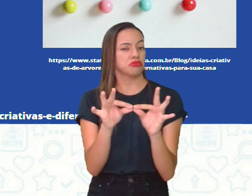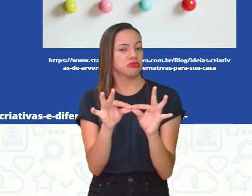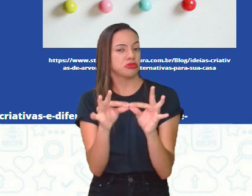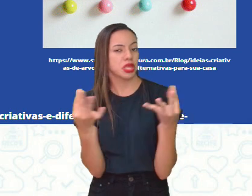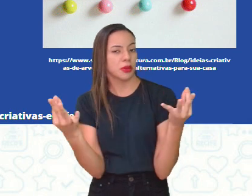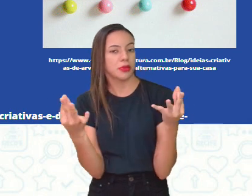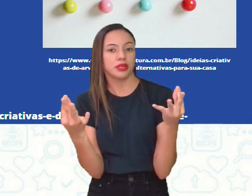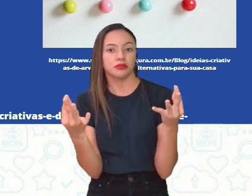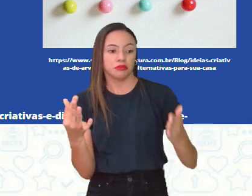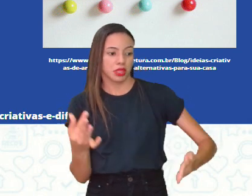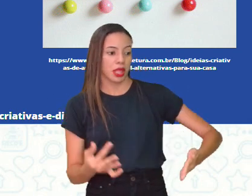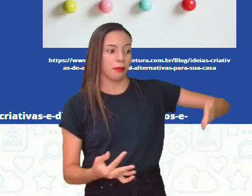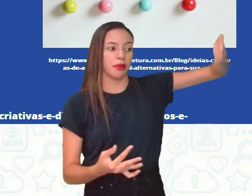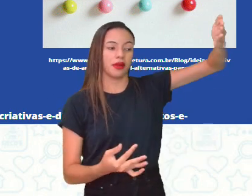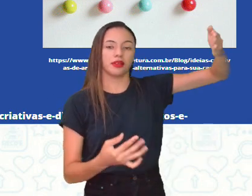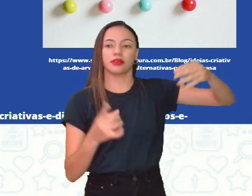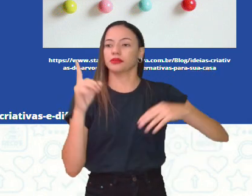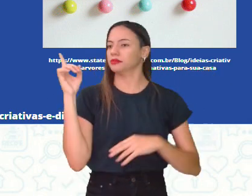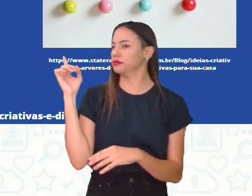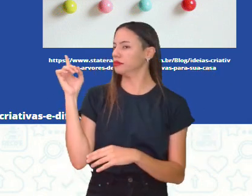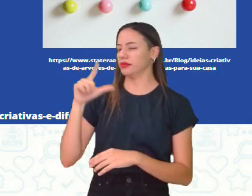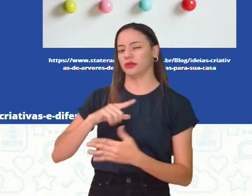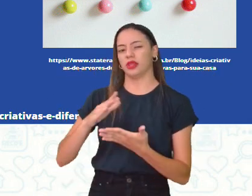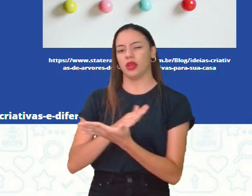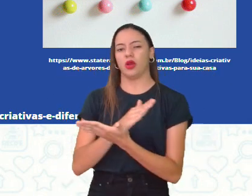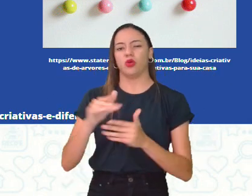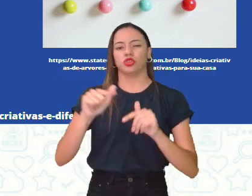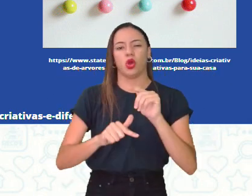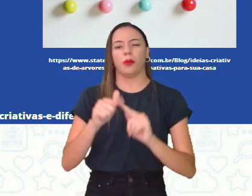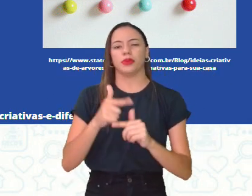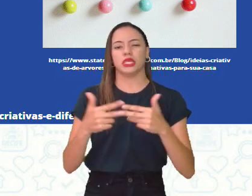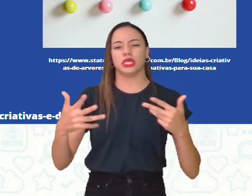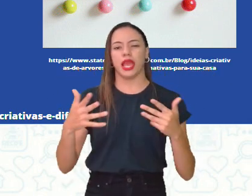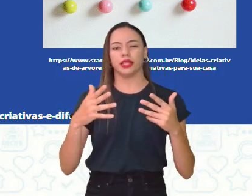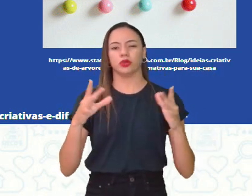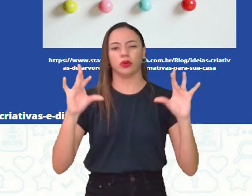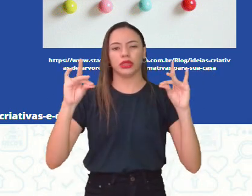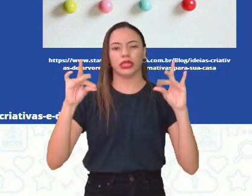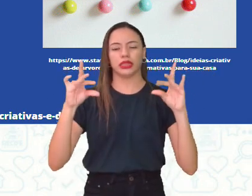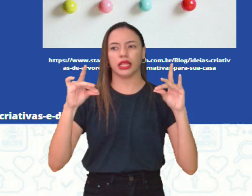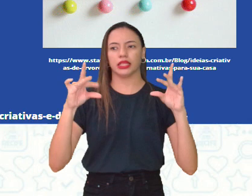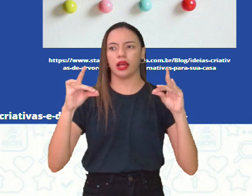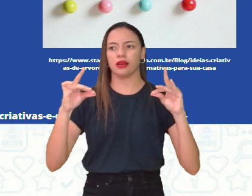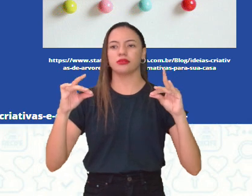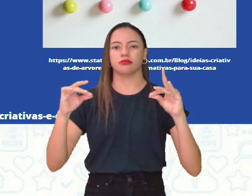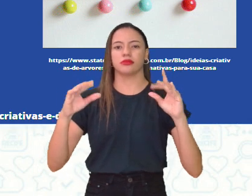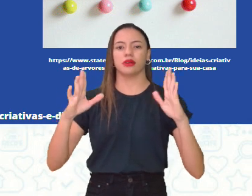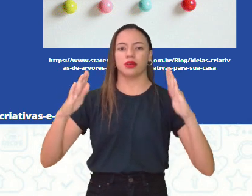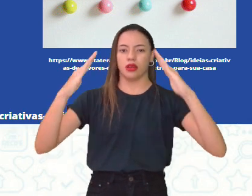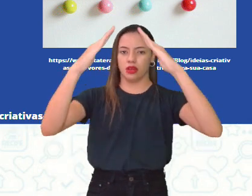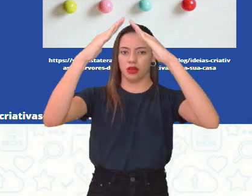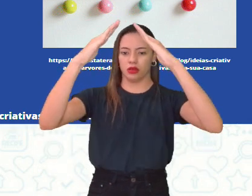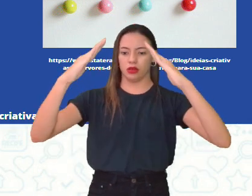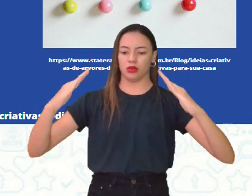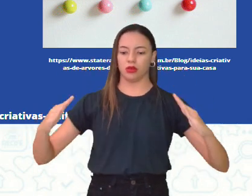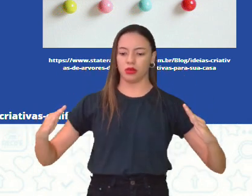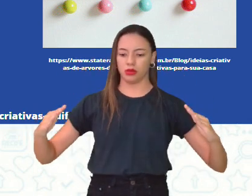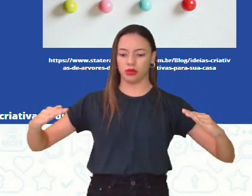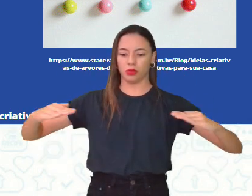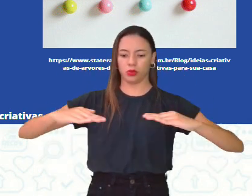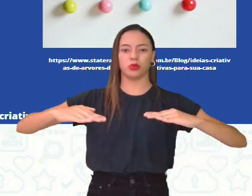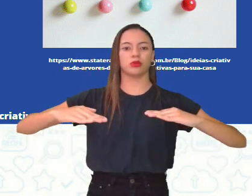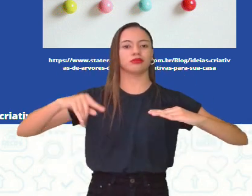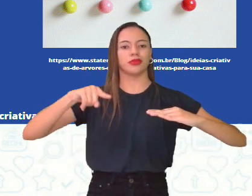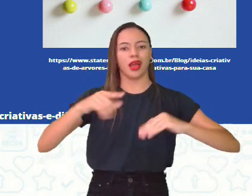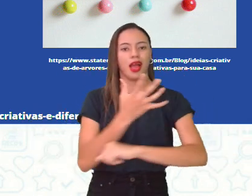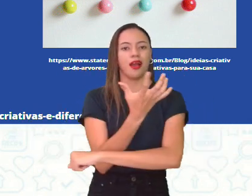simples, na parede. Ali são objetos colados no formato triangular, formando a árvore de Natal,